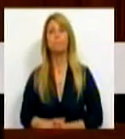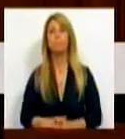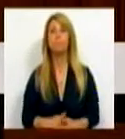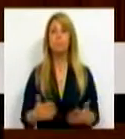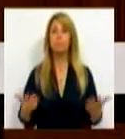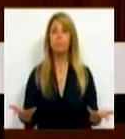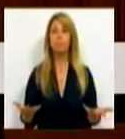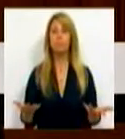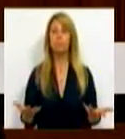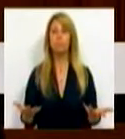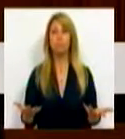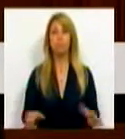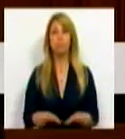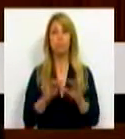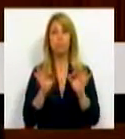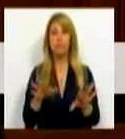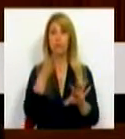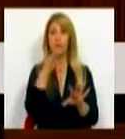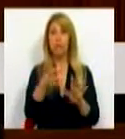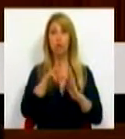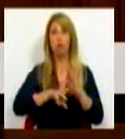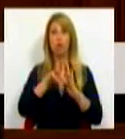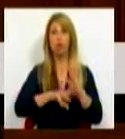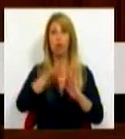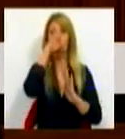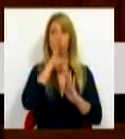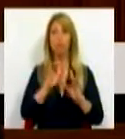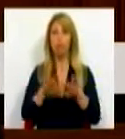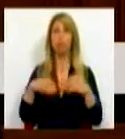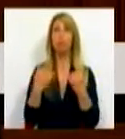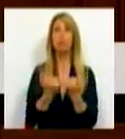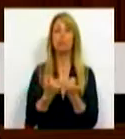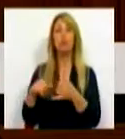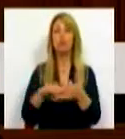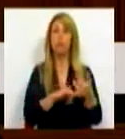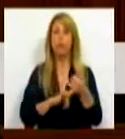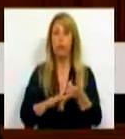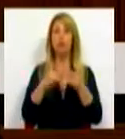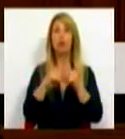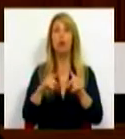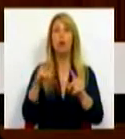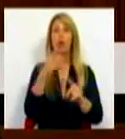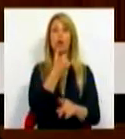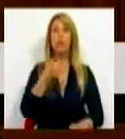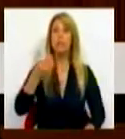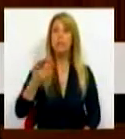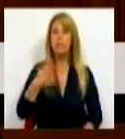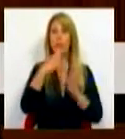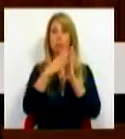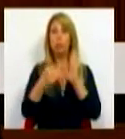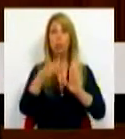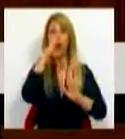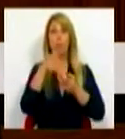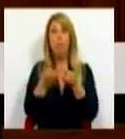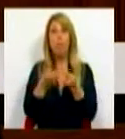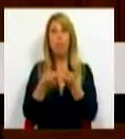portanto, conforme está no relatório do Governo das Sociedades, em 2007, o modelo de governação foi